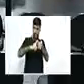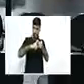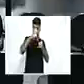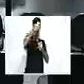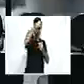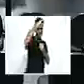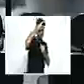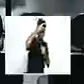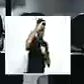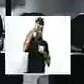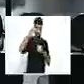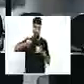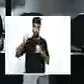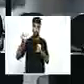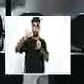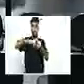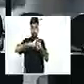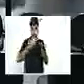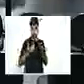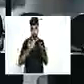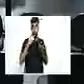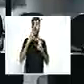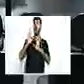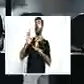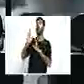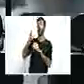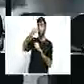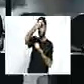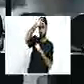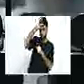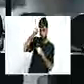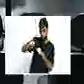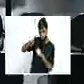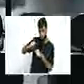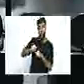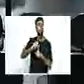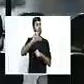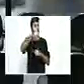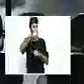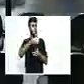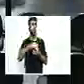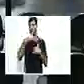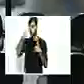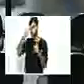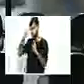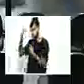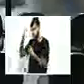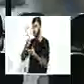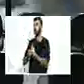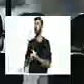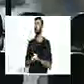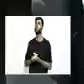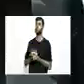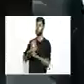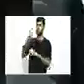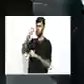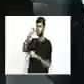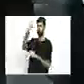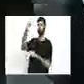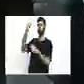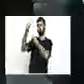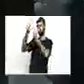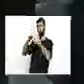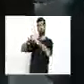catadores prefeitura que paga a entre a prefeitura e os catadores e Associação de catadores Obrigado Nobre Vereador muito inteligente nas